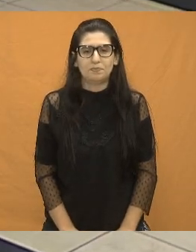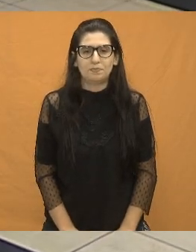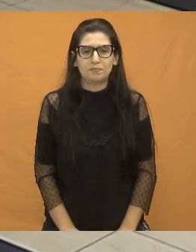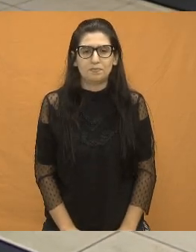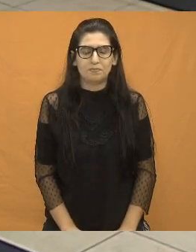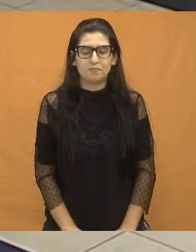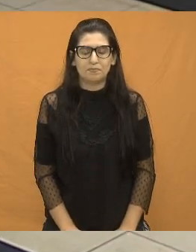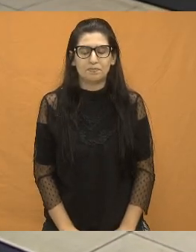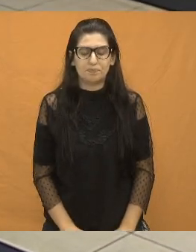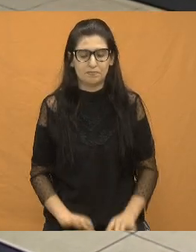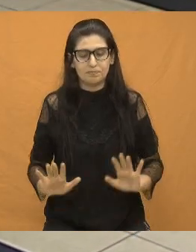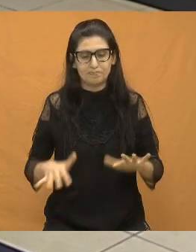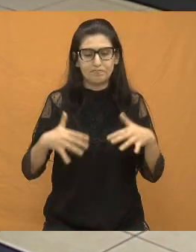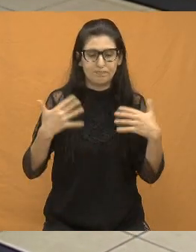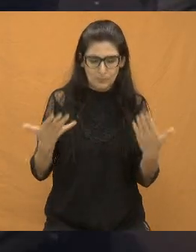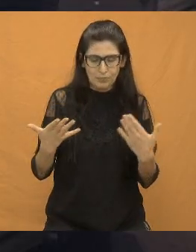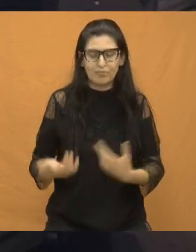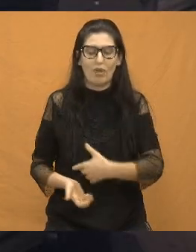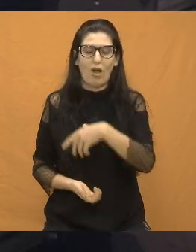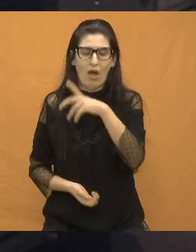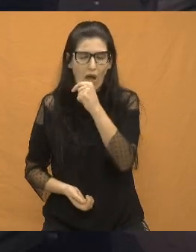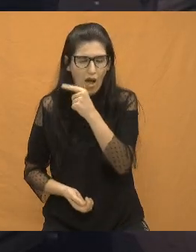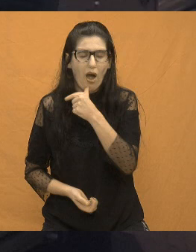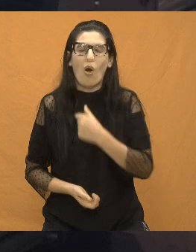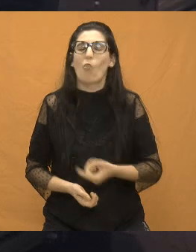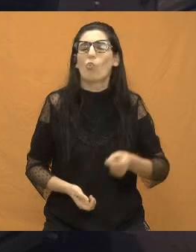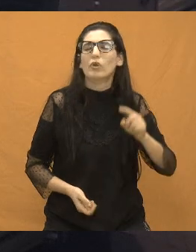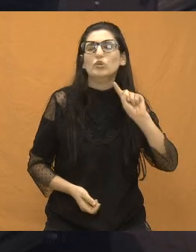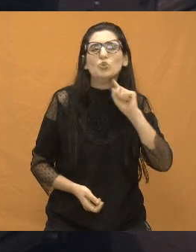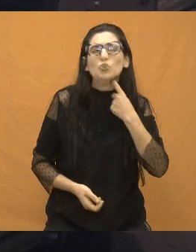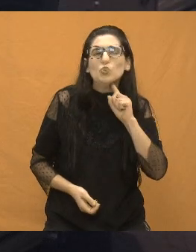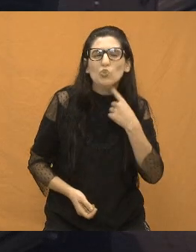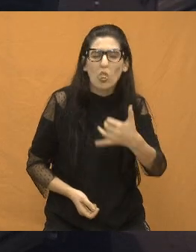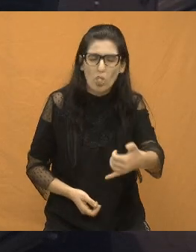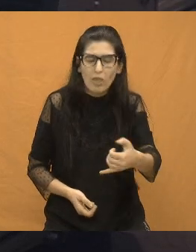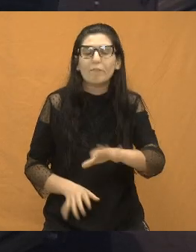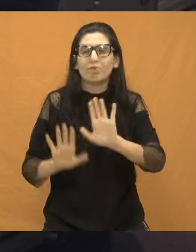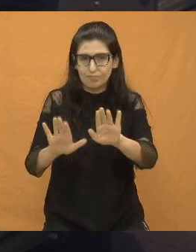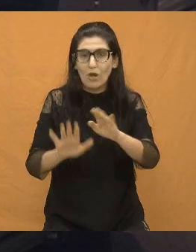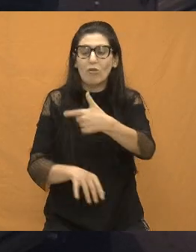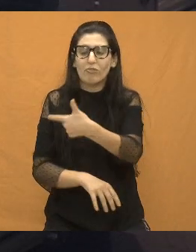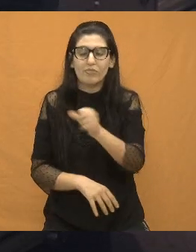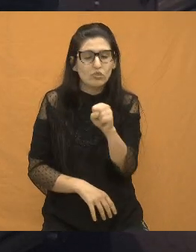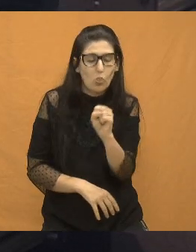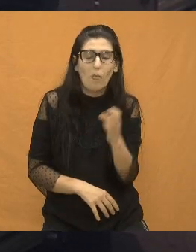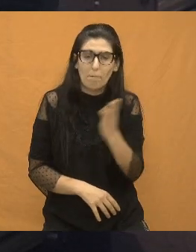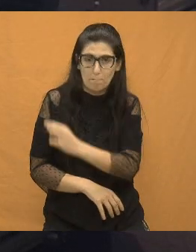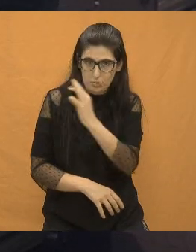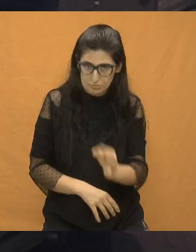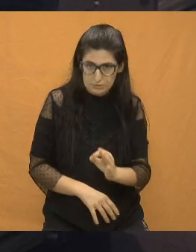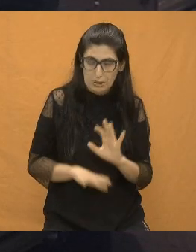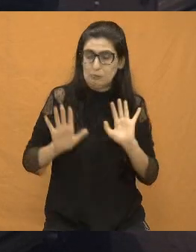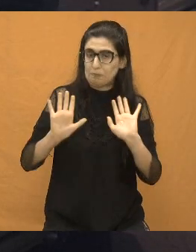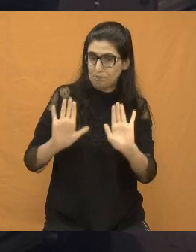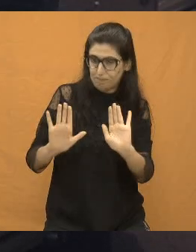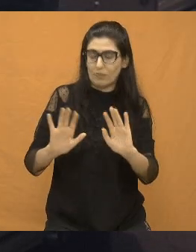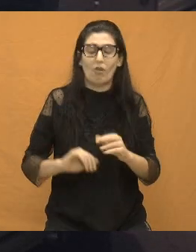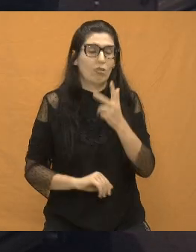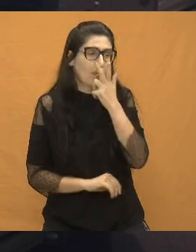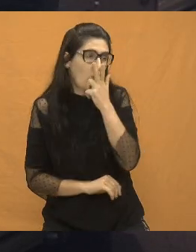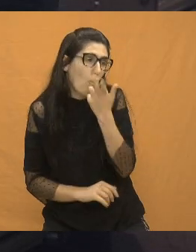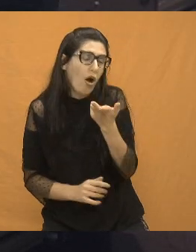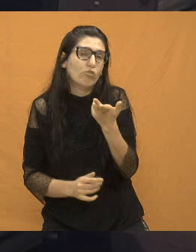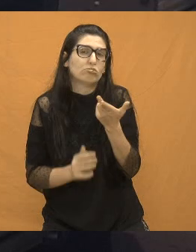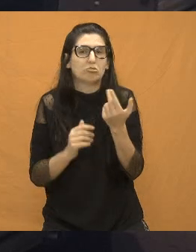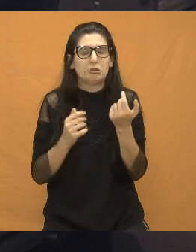na questão do saneamento, o percentual de 28%, eu acho que ele está dentro de uma